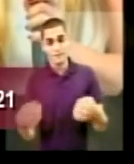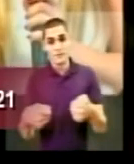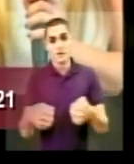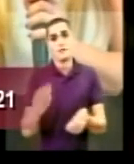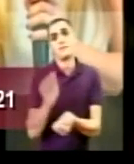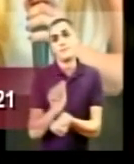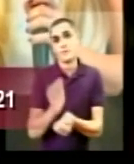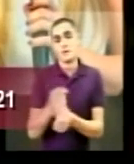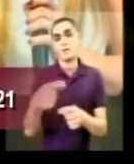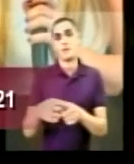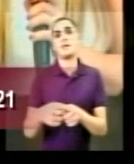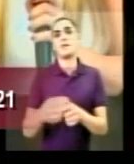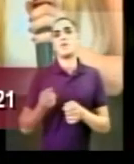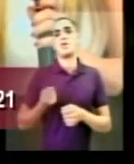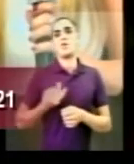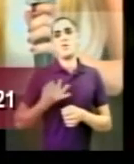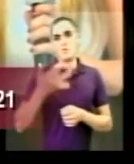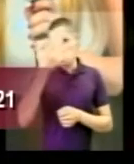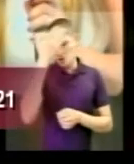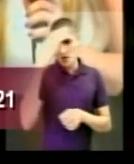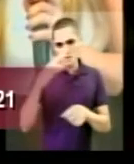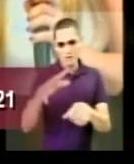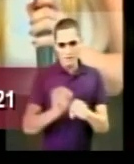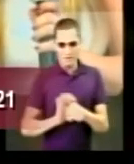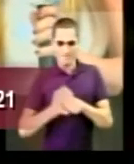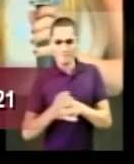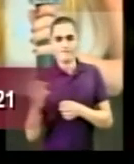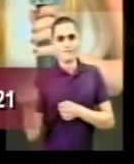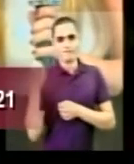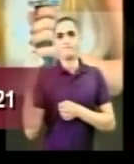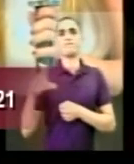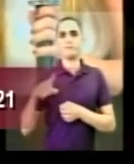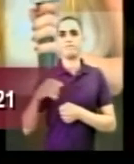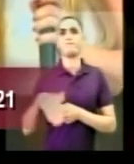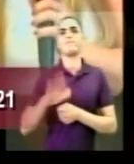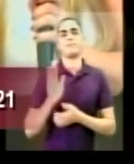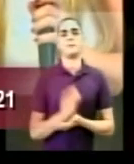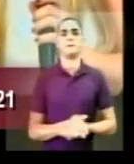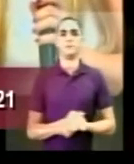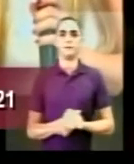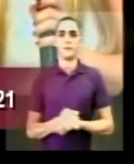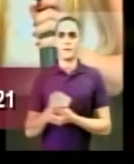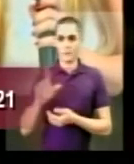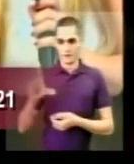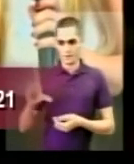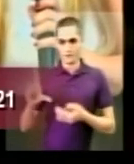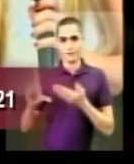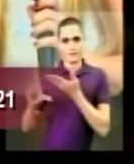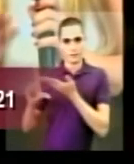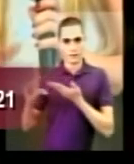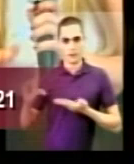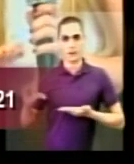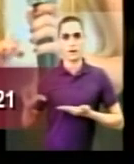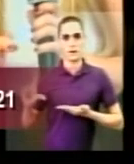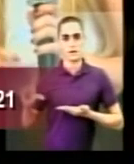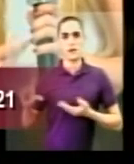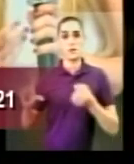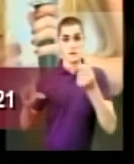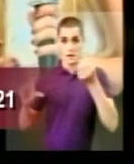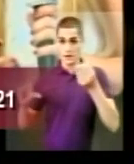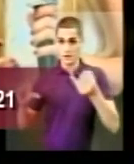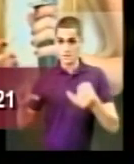de casos graves. Esse próximo slide, ele traz sobre